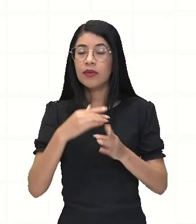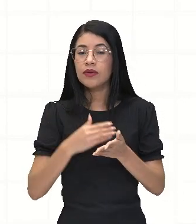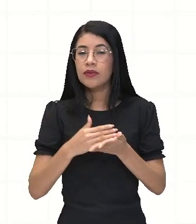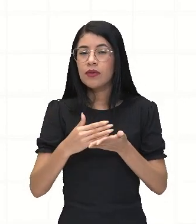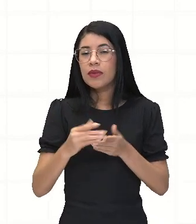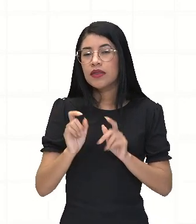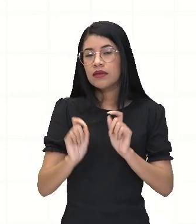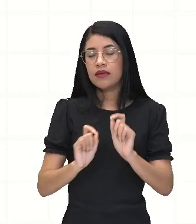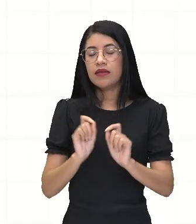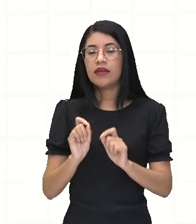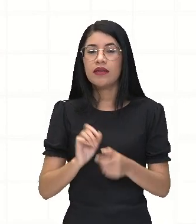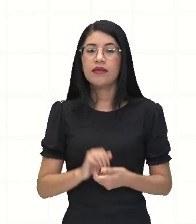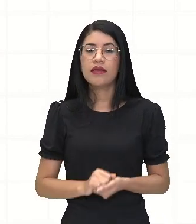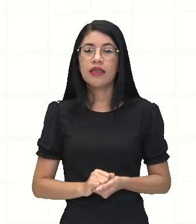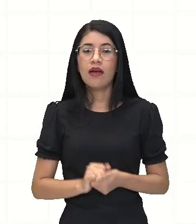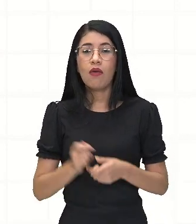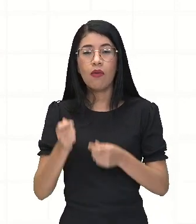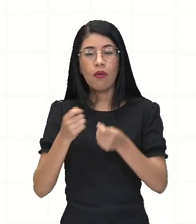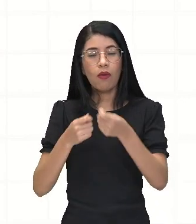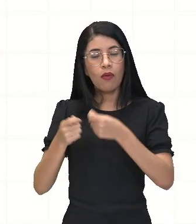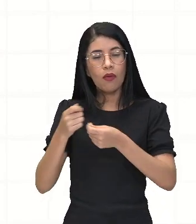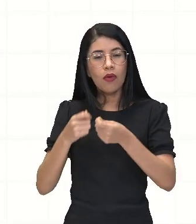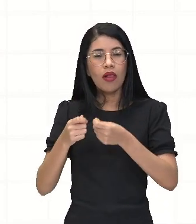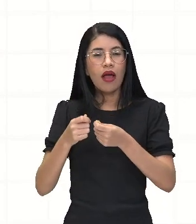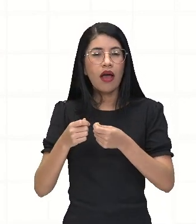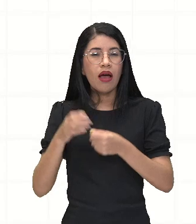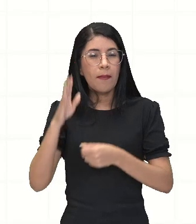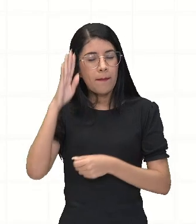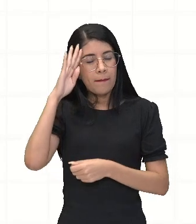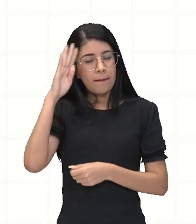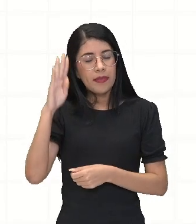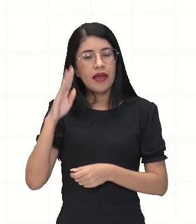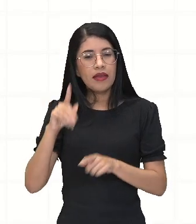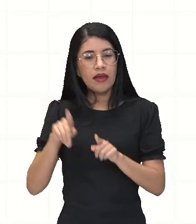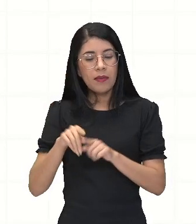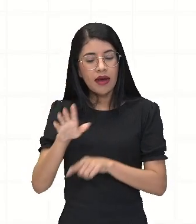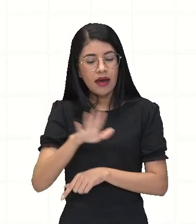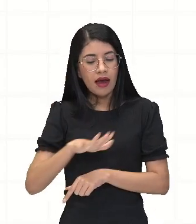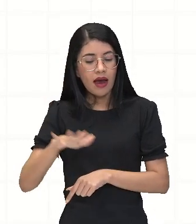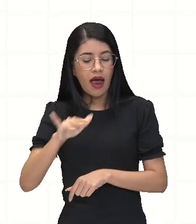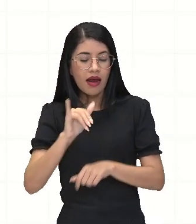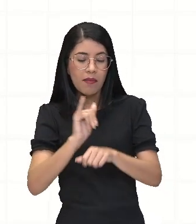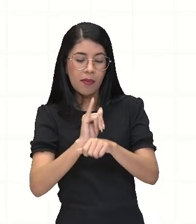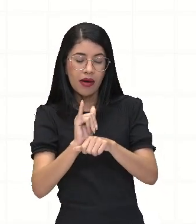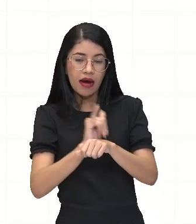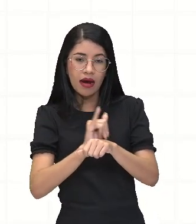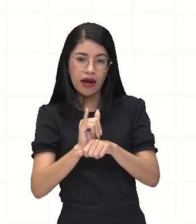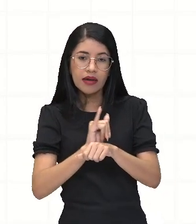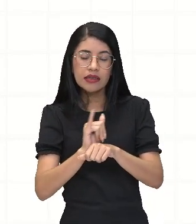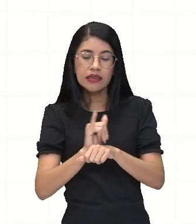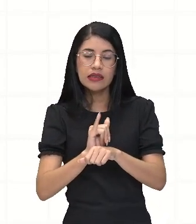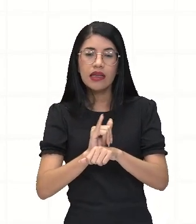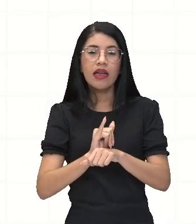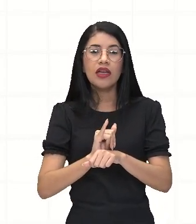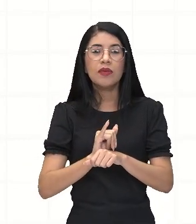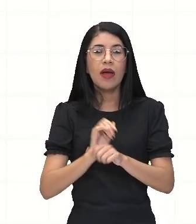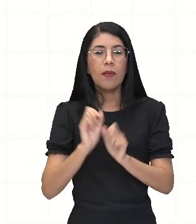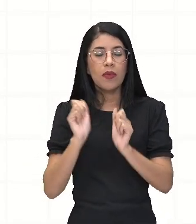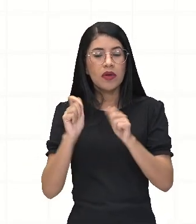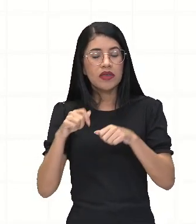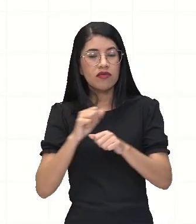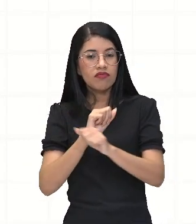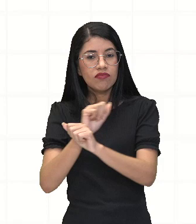vamos ter é esse controle militar, essa área, ela servindo como ponto estratégico militar para a defesa